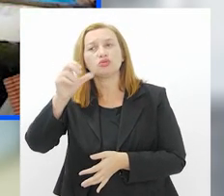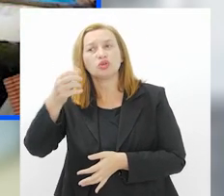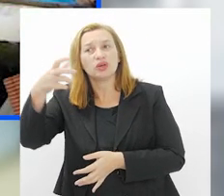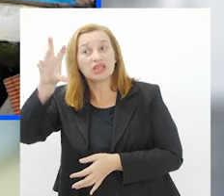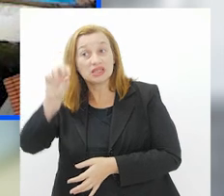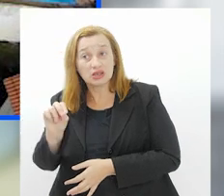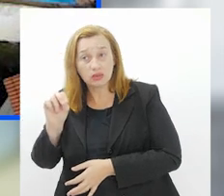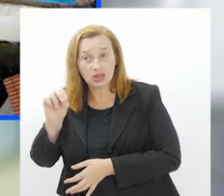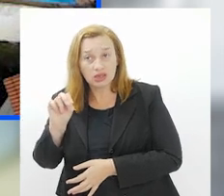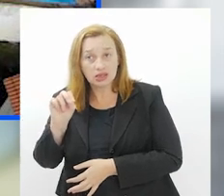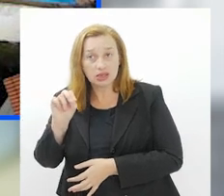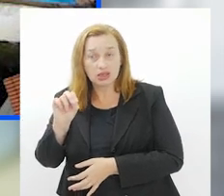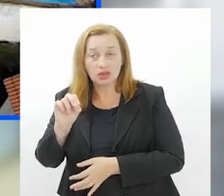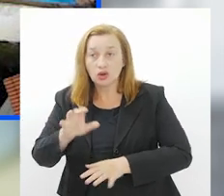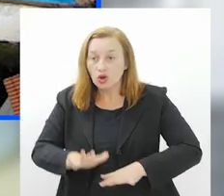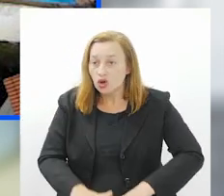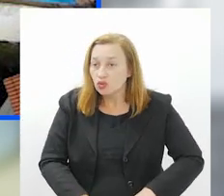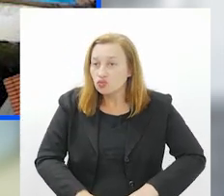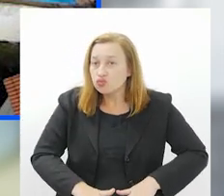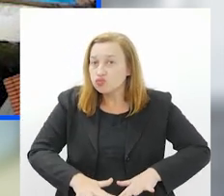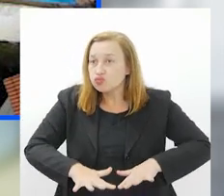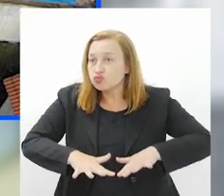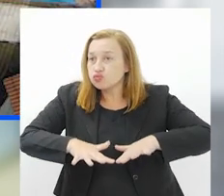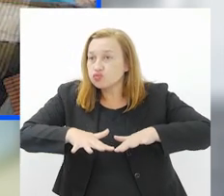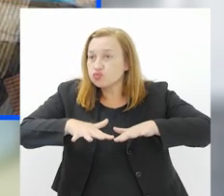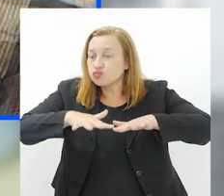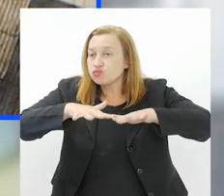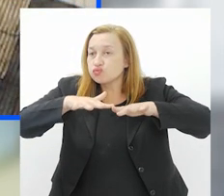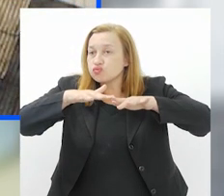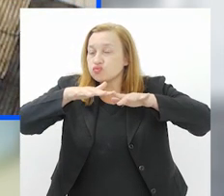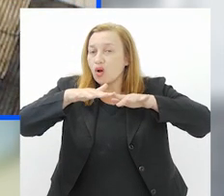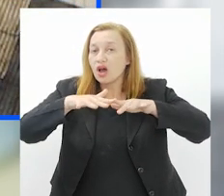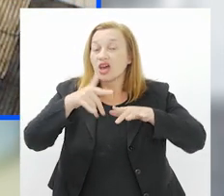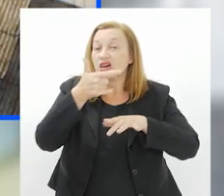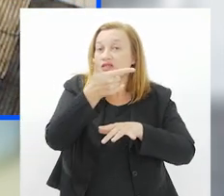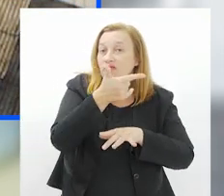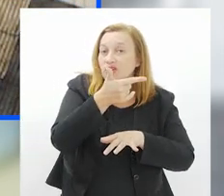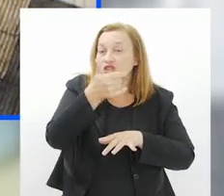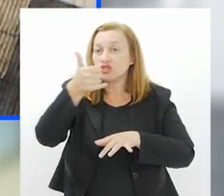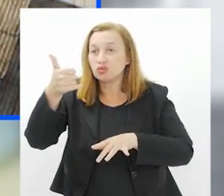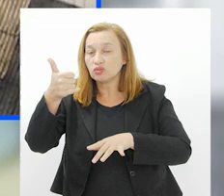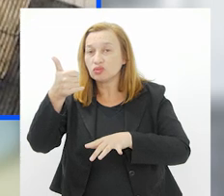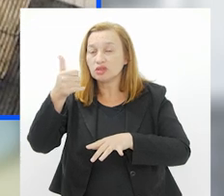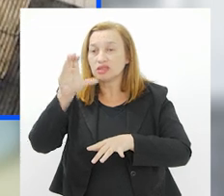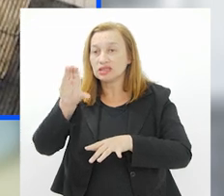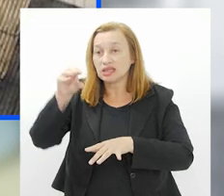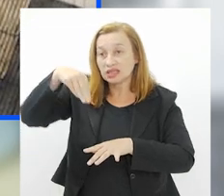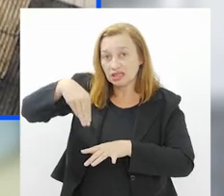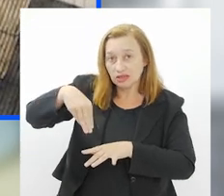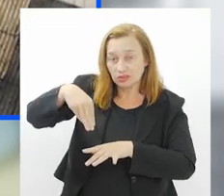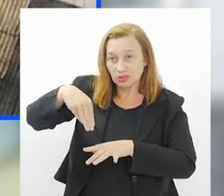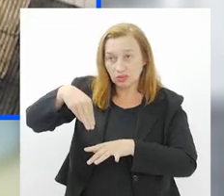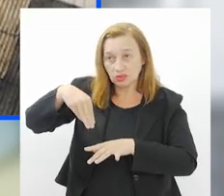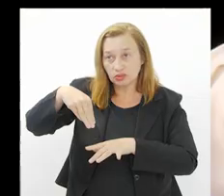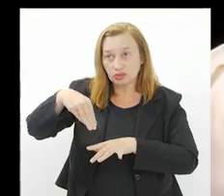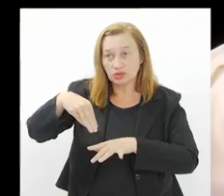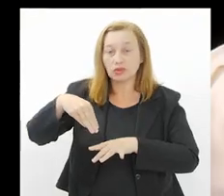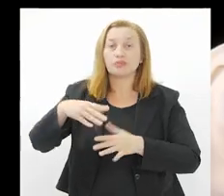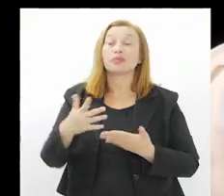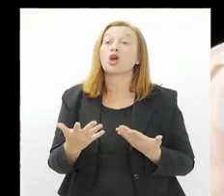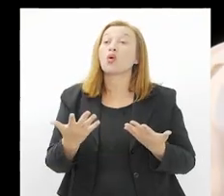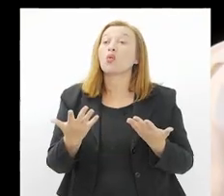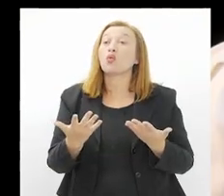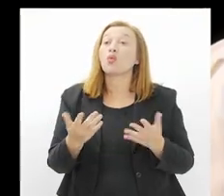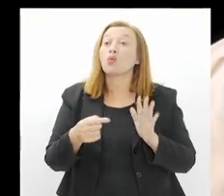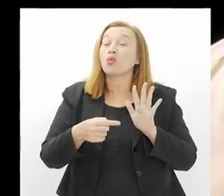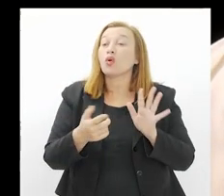2050. É esperado uma elevação de 21 centímetros no nível do mar. Né? O que que acontece? Quando essas